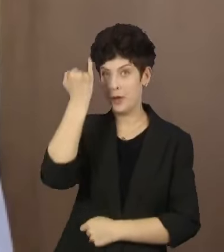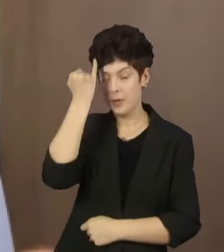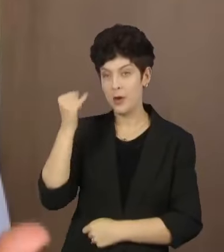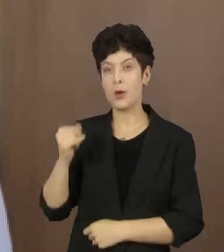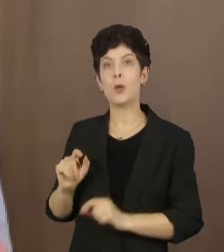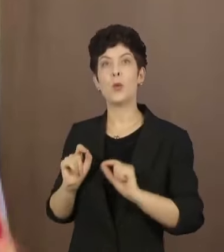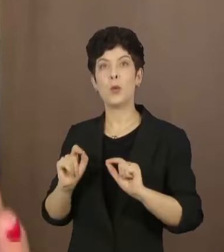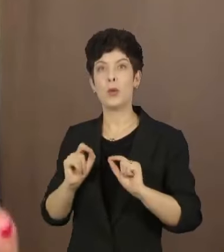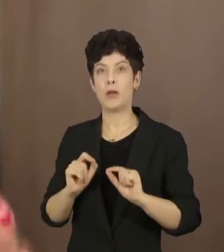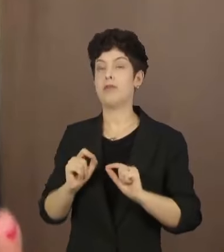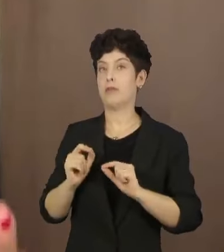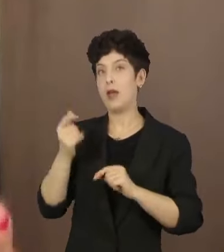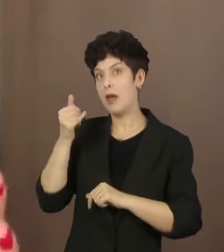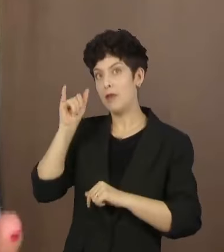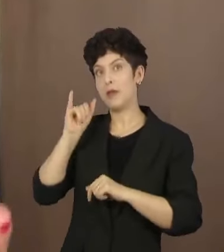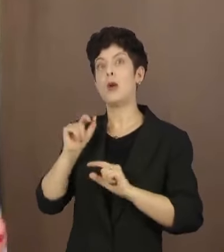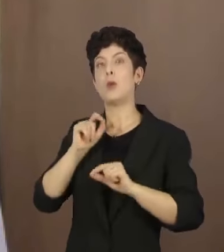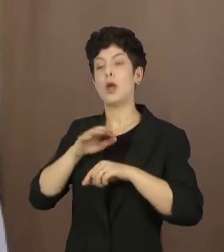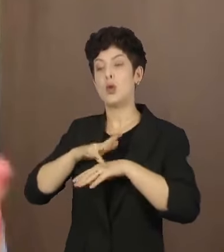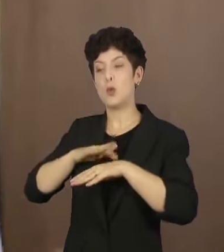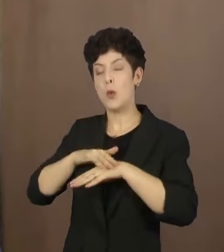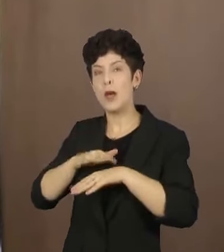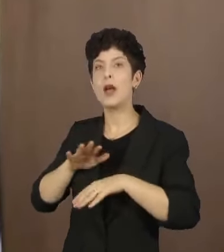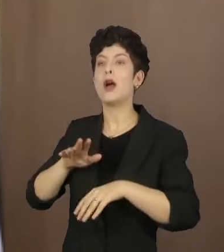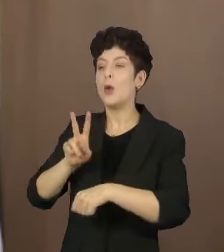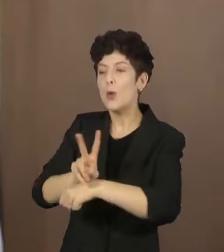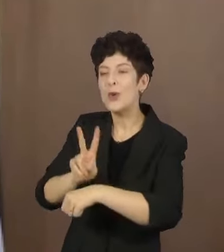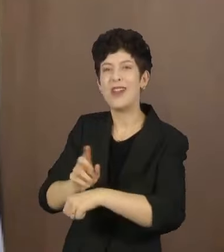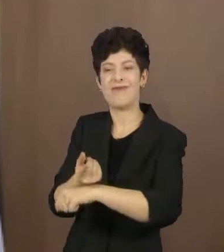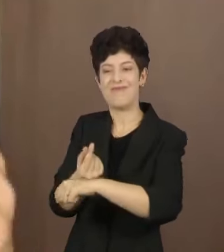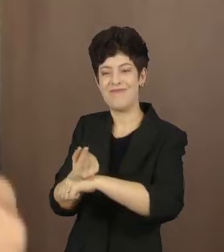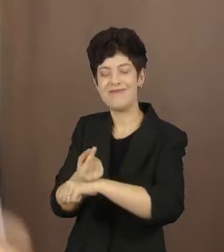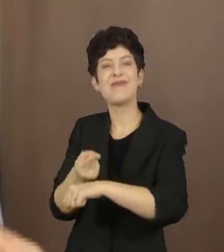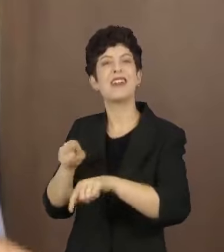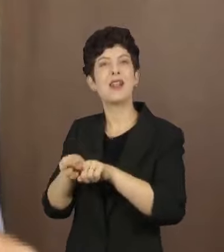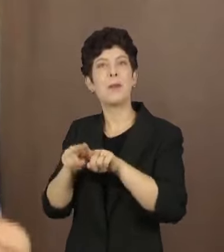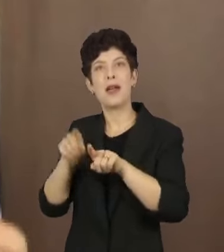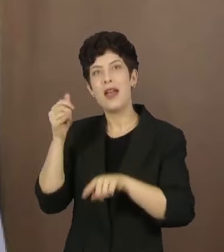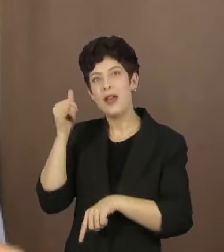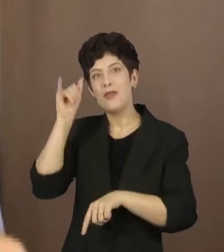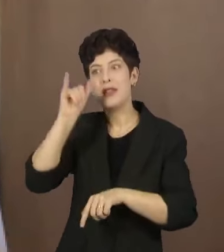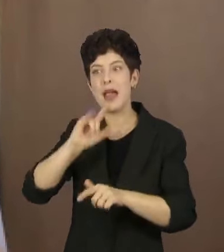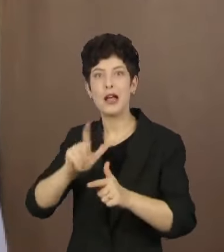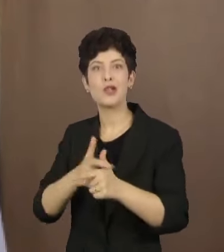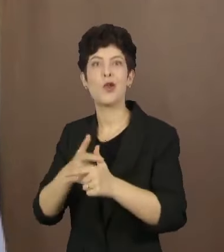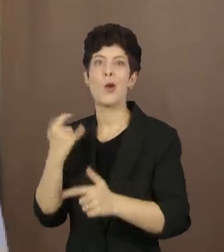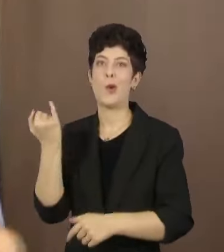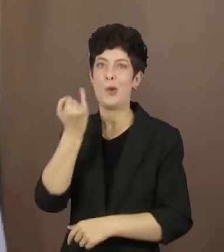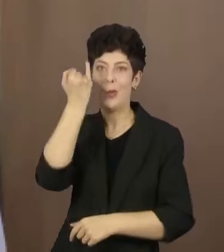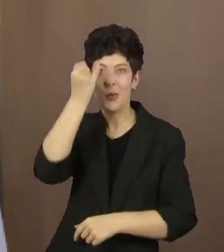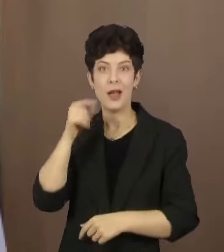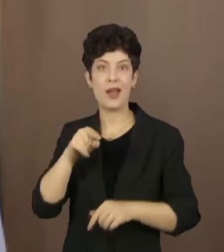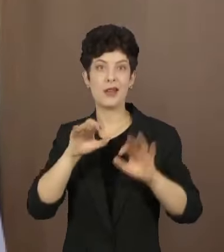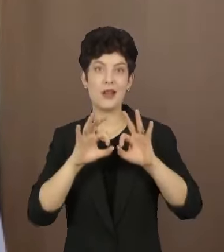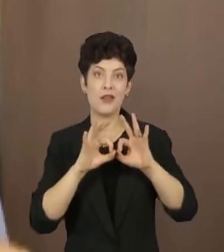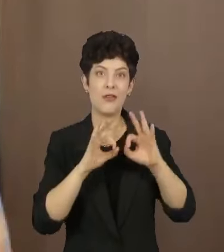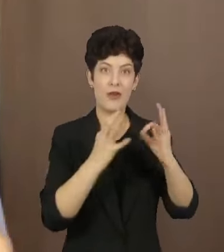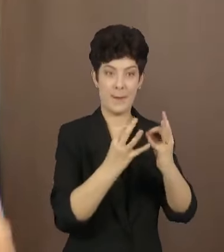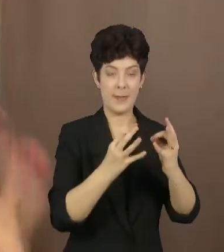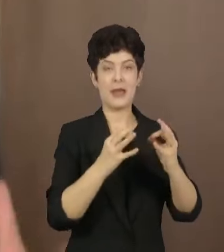uma doença, com a nossa vida financeira também a prevenção é muito importante. É sempre importante que essa família, que esse